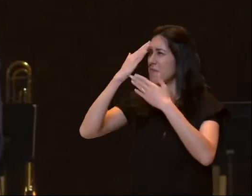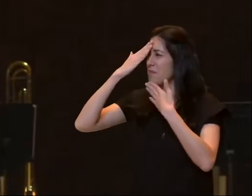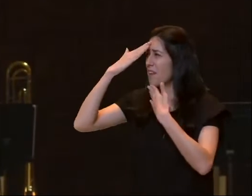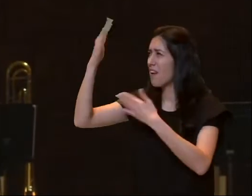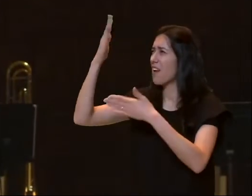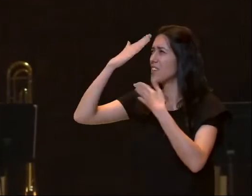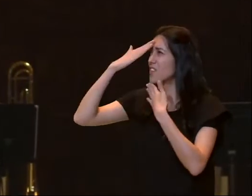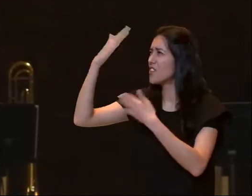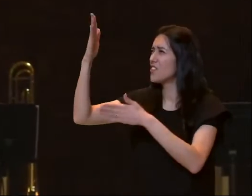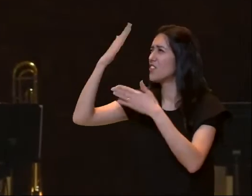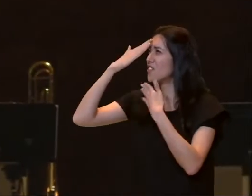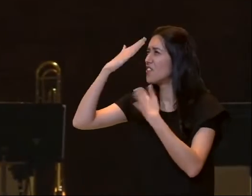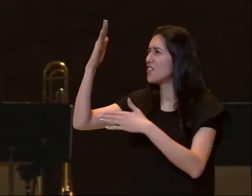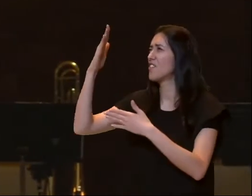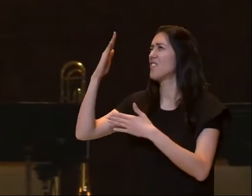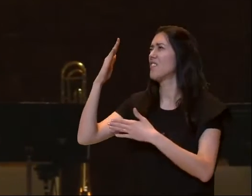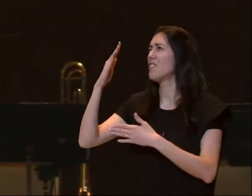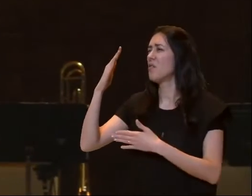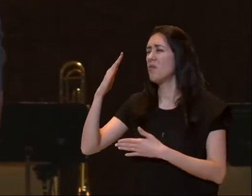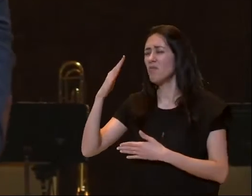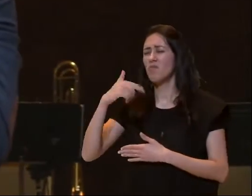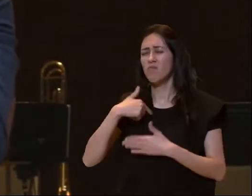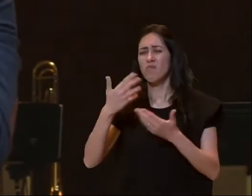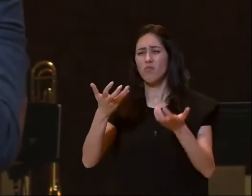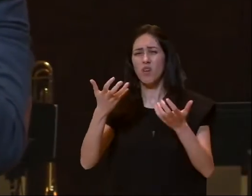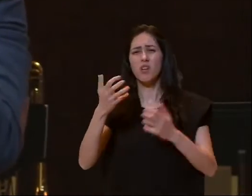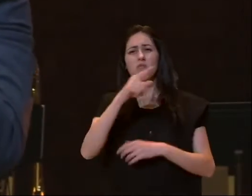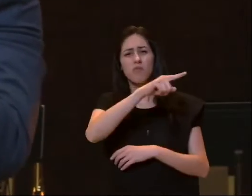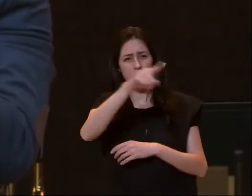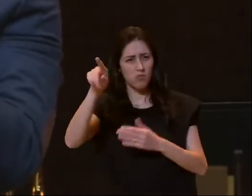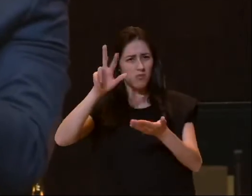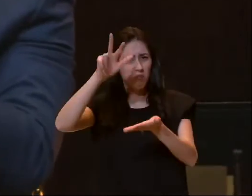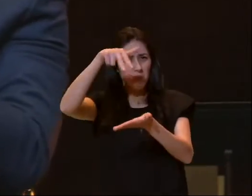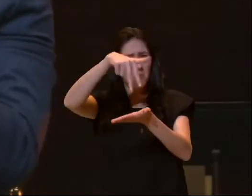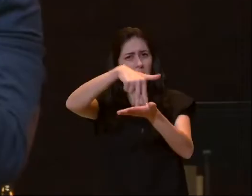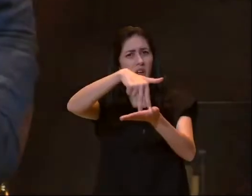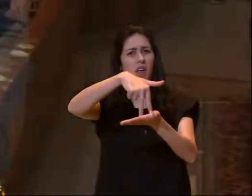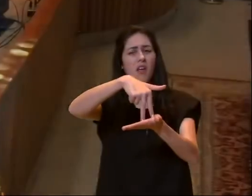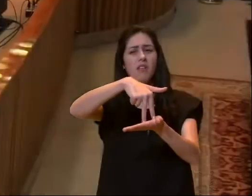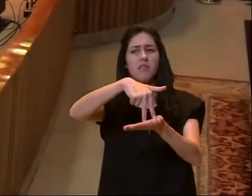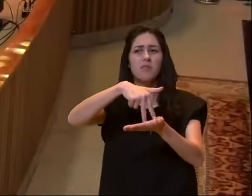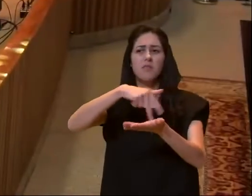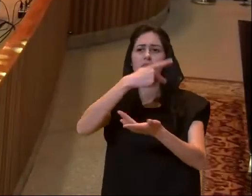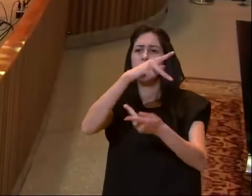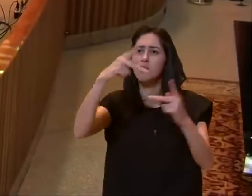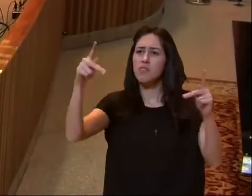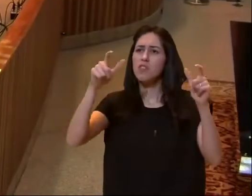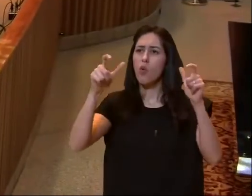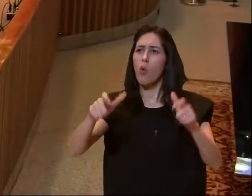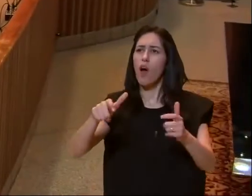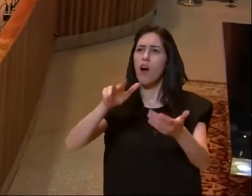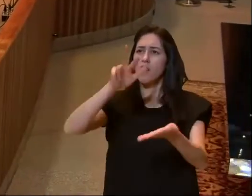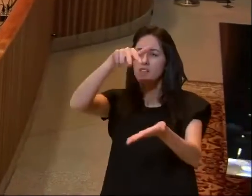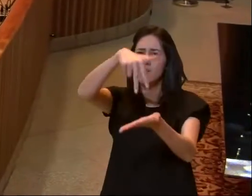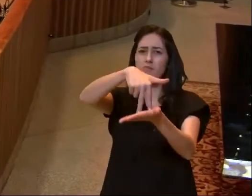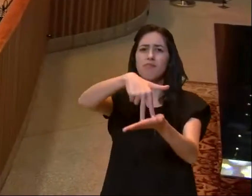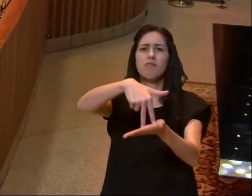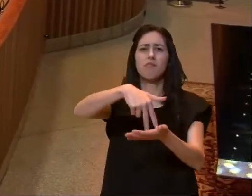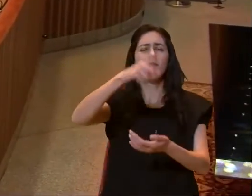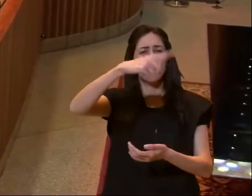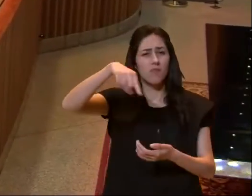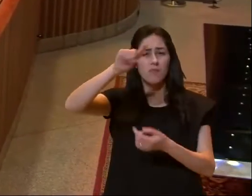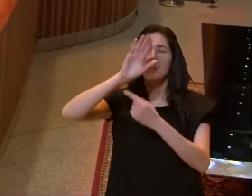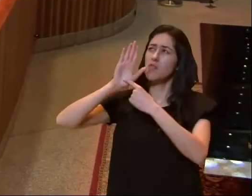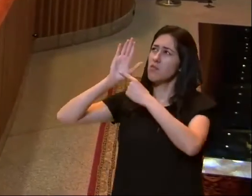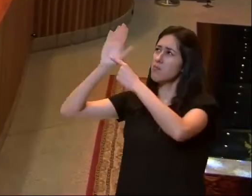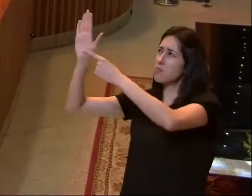eu quero transbordar desta forma. Aonde você está, fique de pé no seu lugar, se apresente